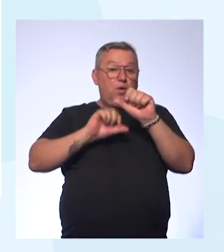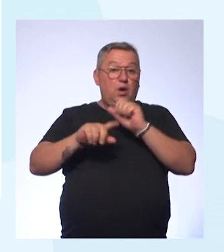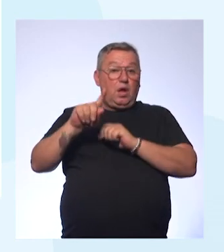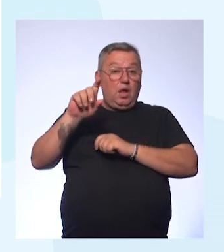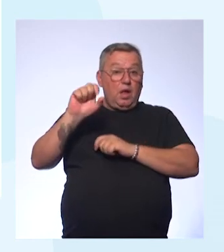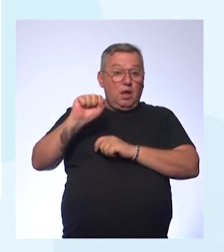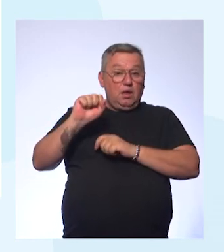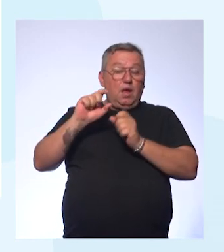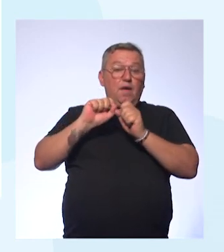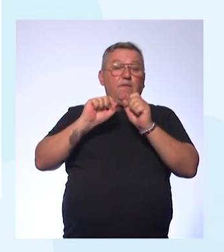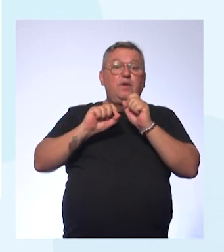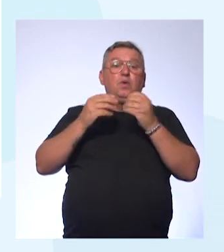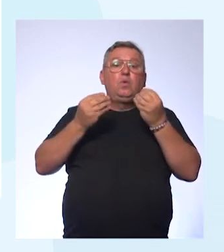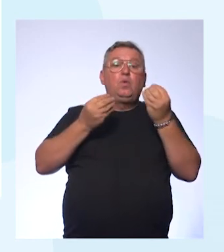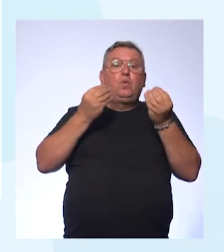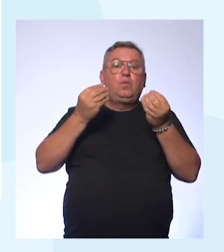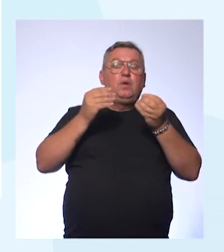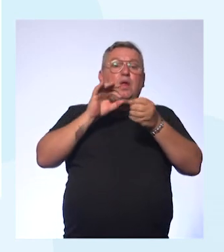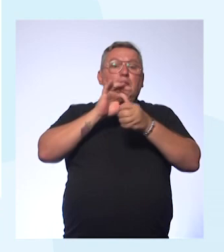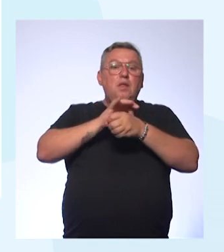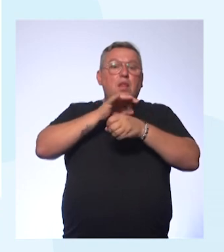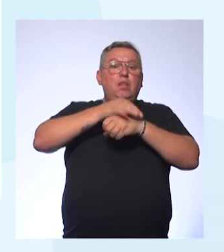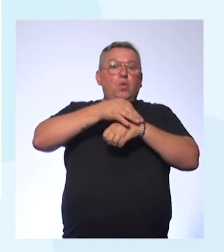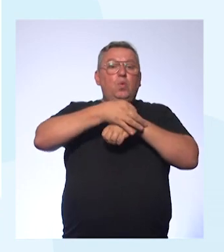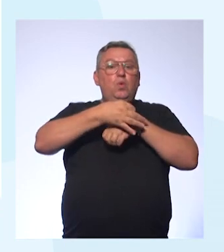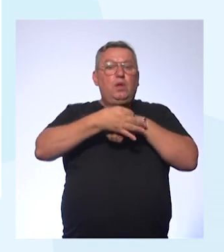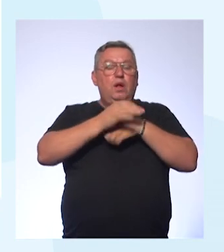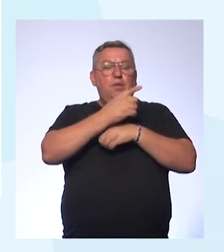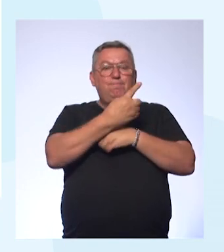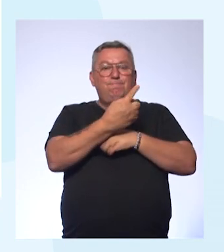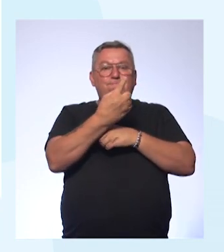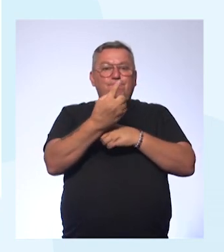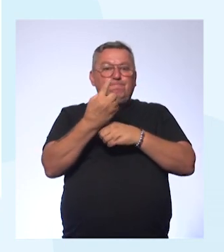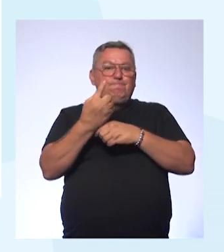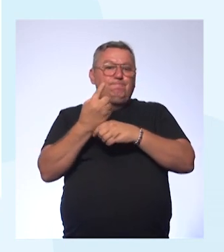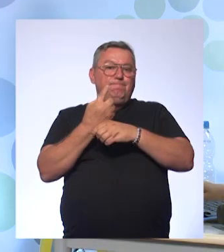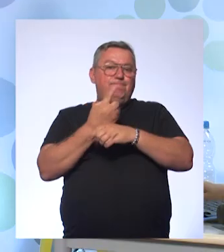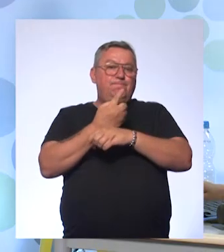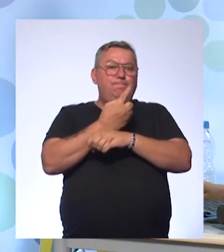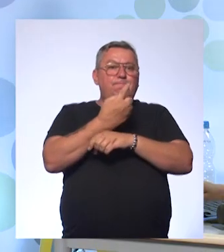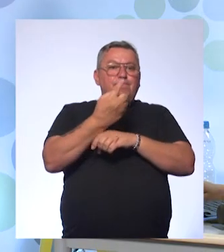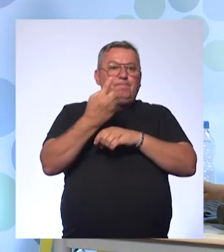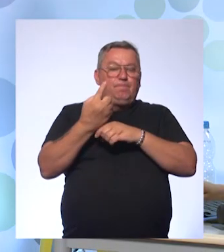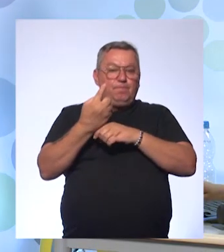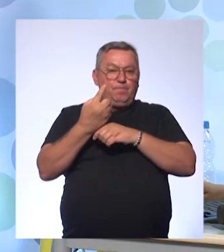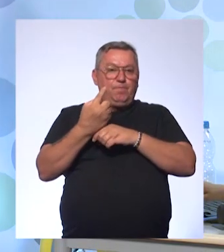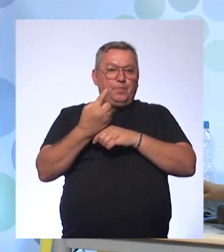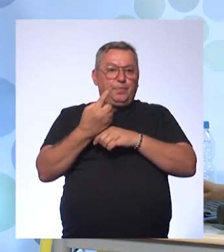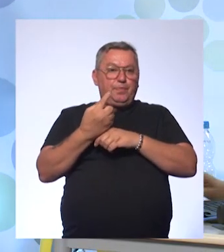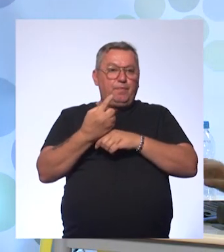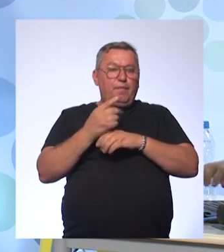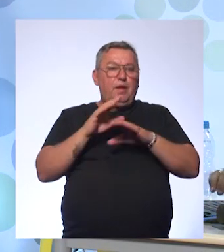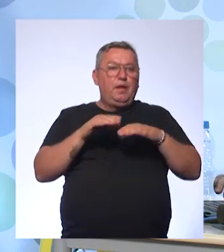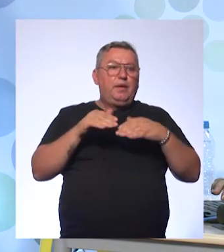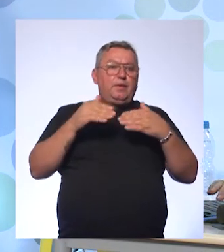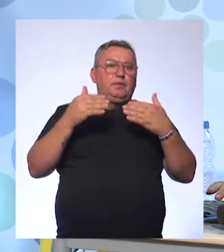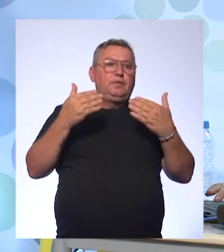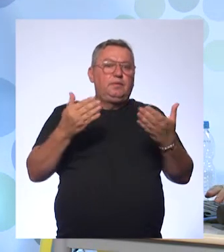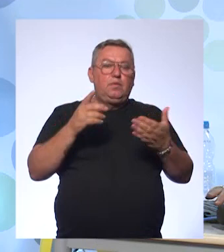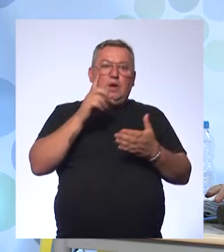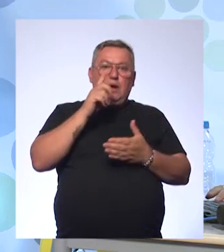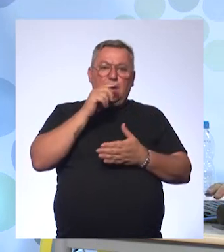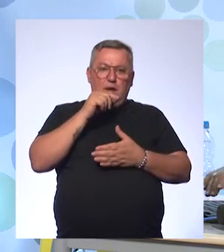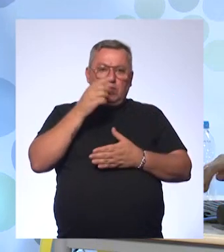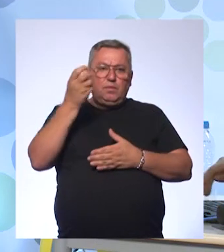isso vai ser feito, gente, célula a célula, tá? Então, é feito de forma intracelular. Então, a água,